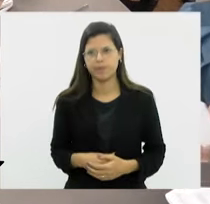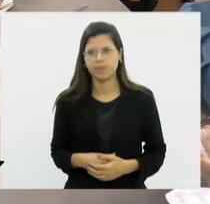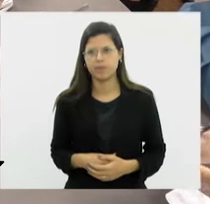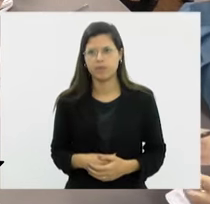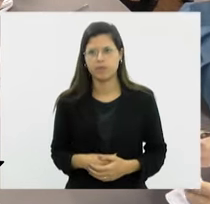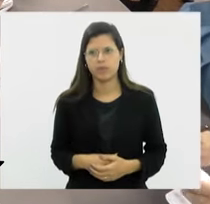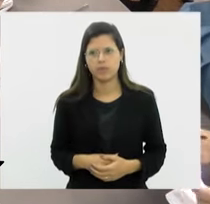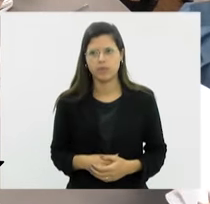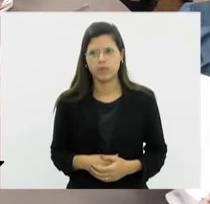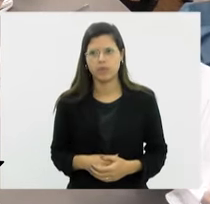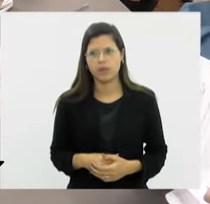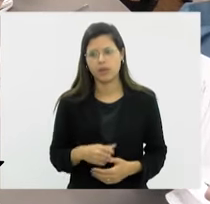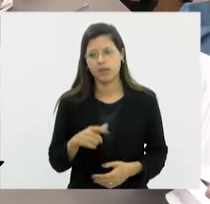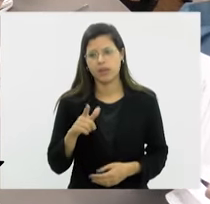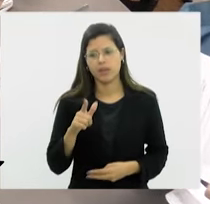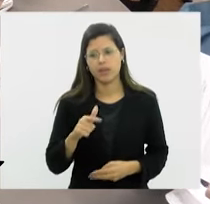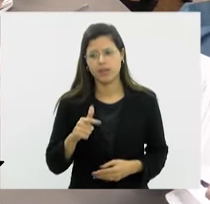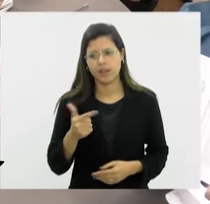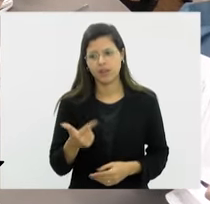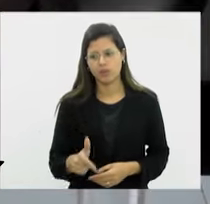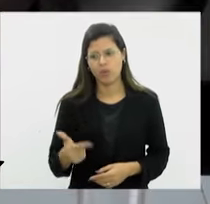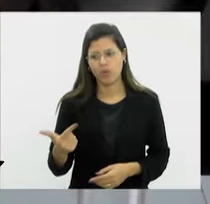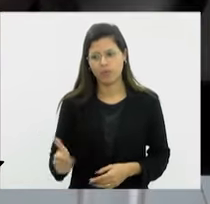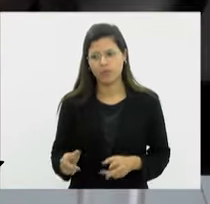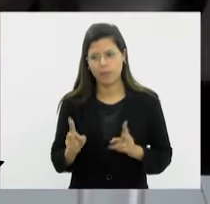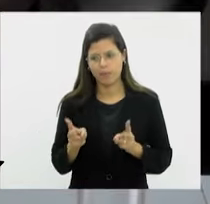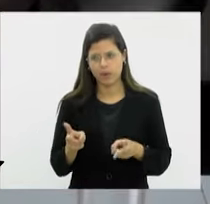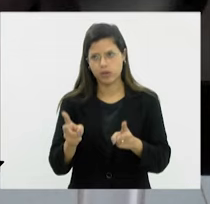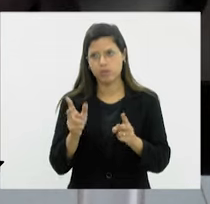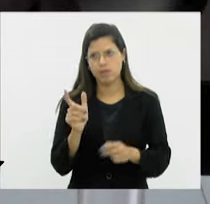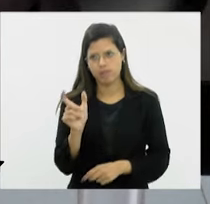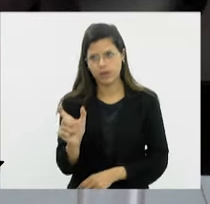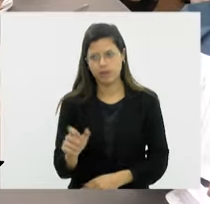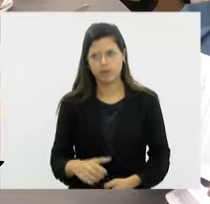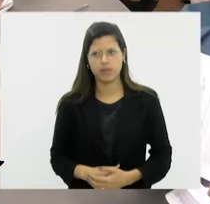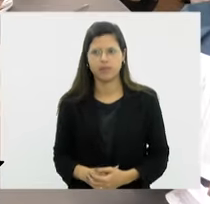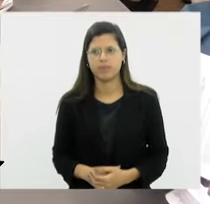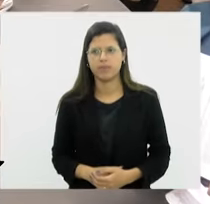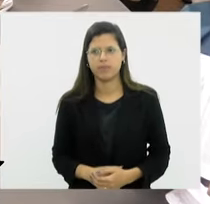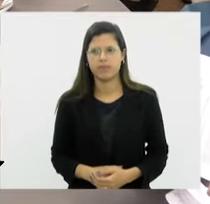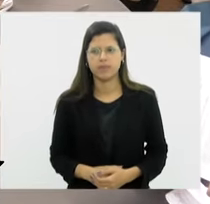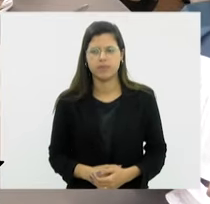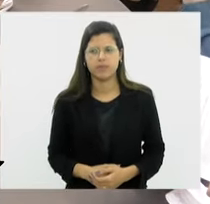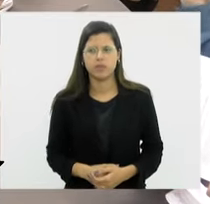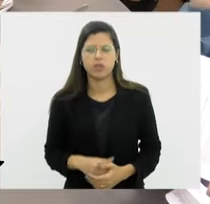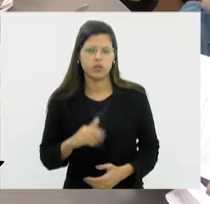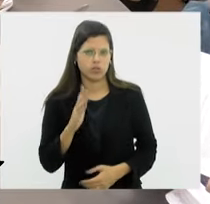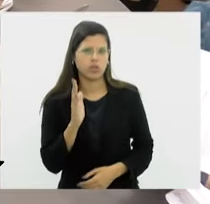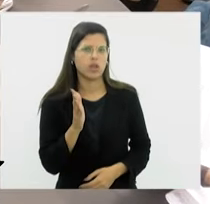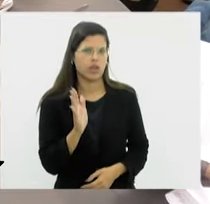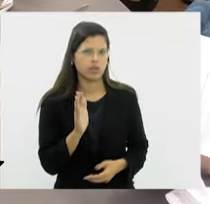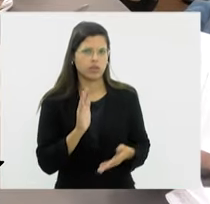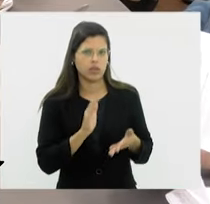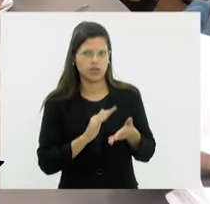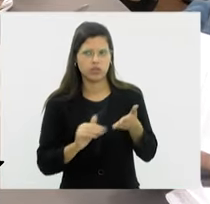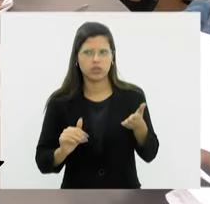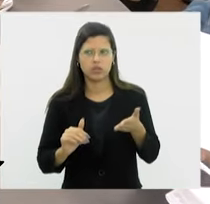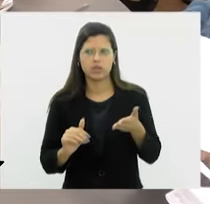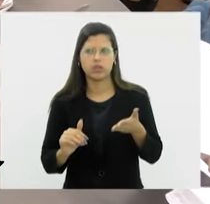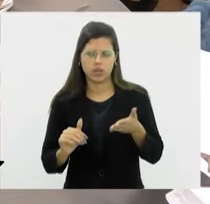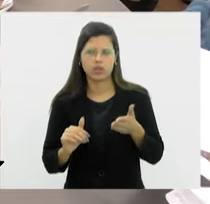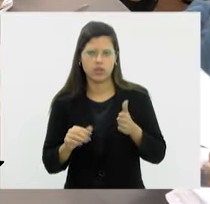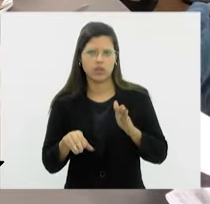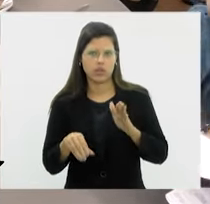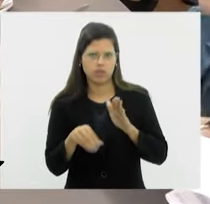que é pleonagem. Tá certo. Essa já foi suprimida. Essa já foi. Foi retirada na emenda supressiva número 2.